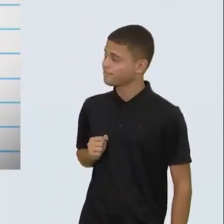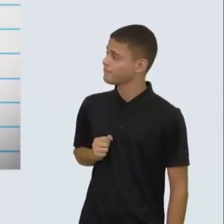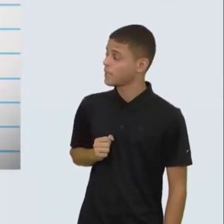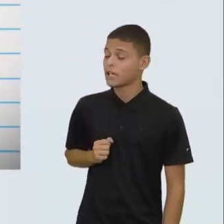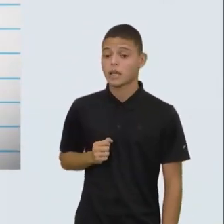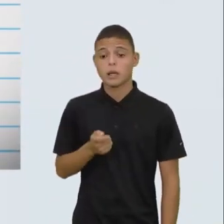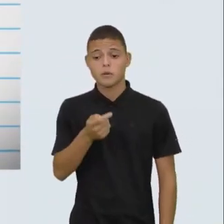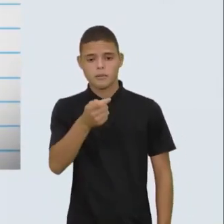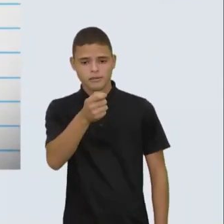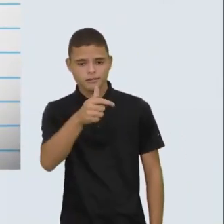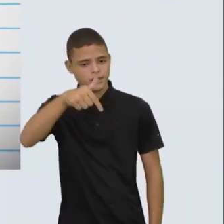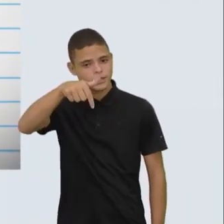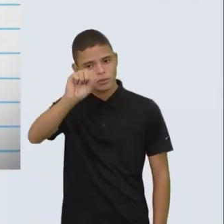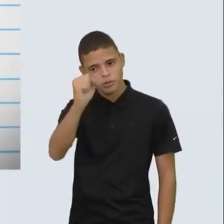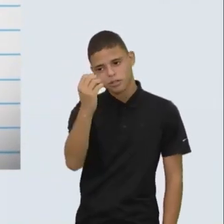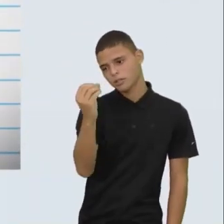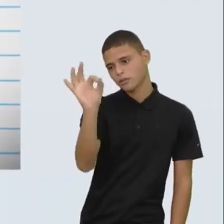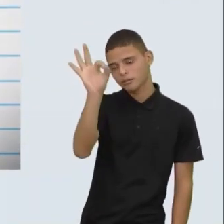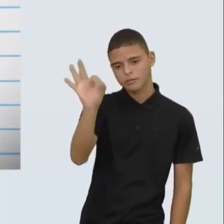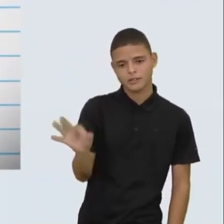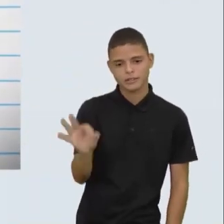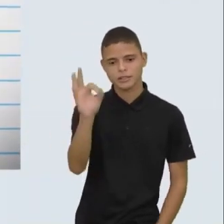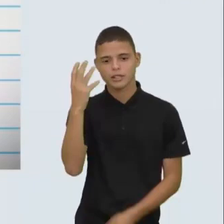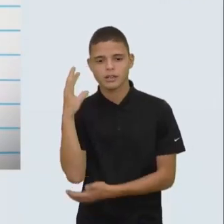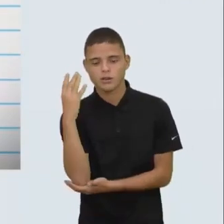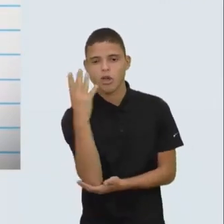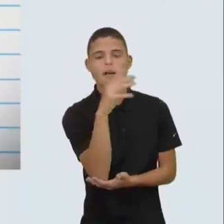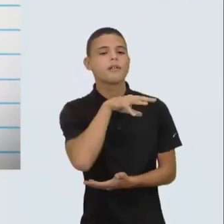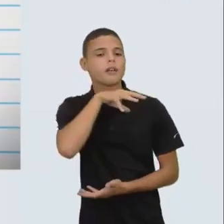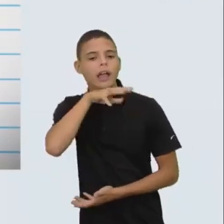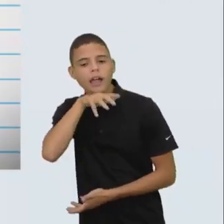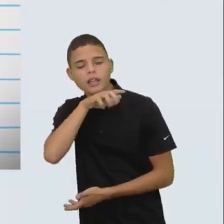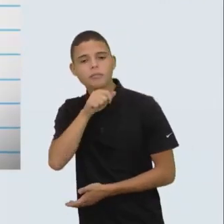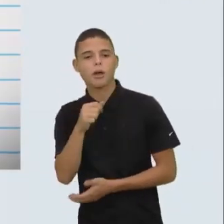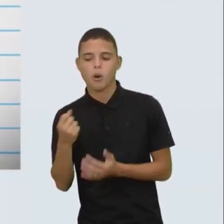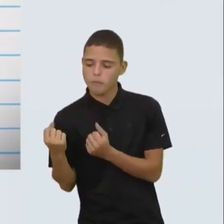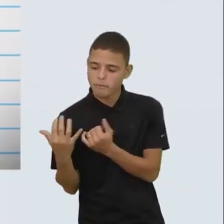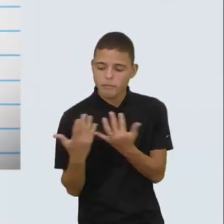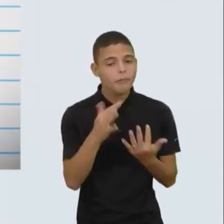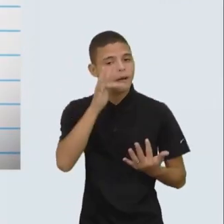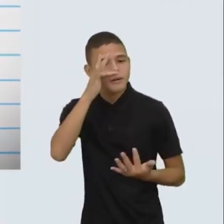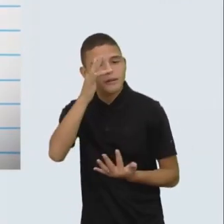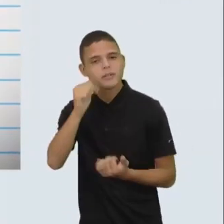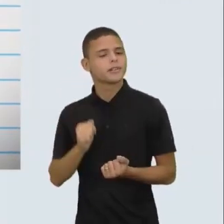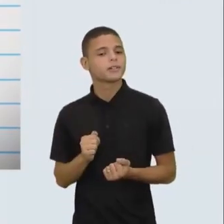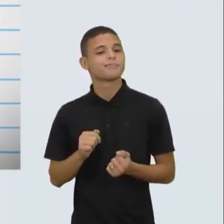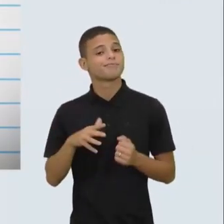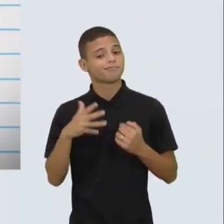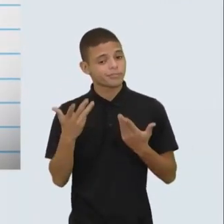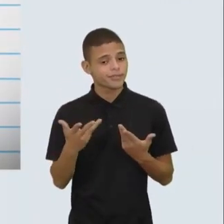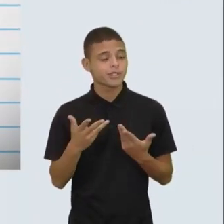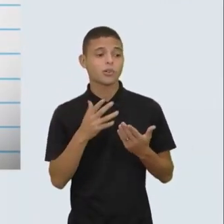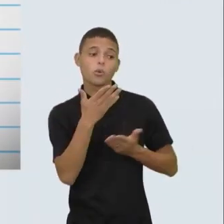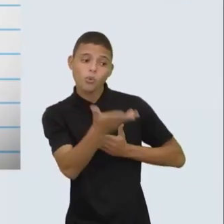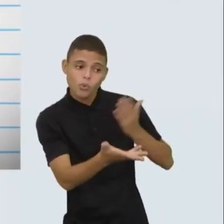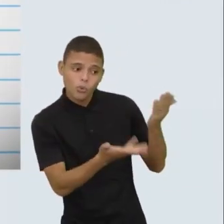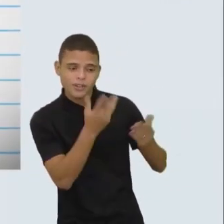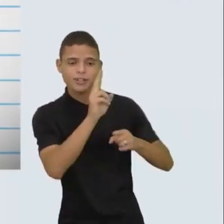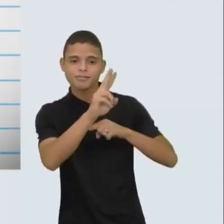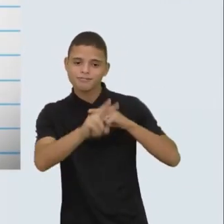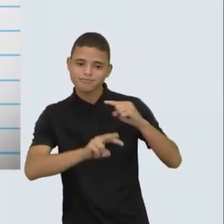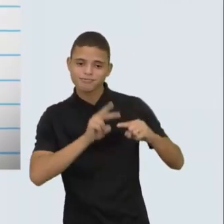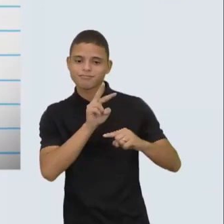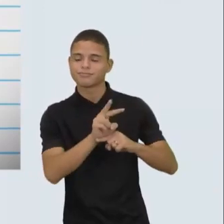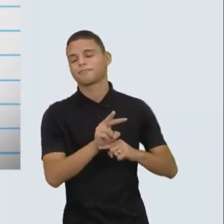todas as espécies terrestres de animais, plantas e insetos. Portanto, gerir as florestas de forma sustentável é também preservar